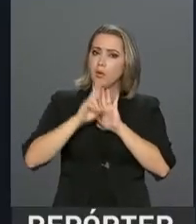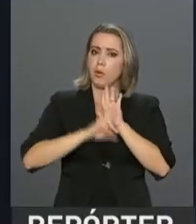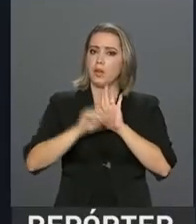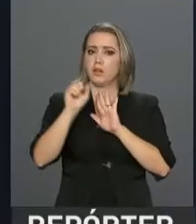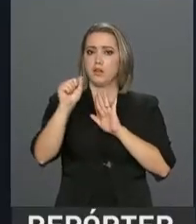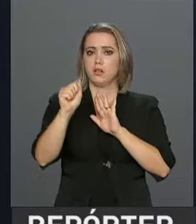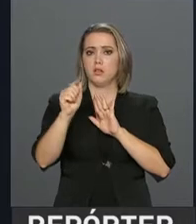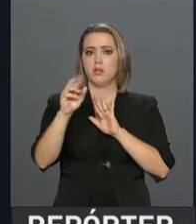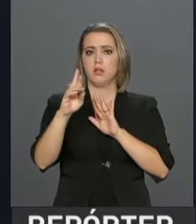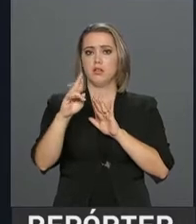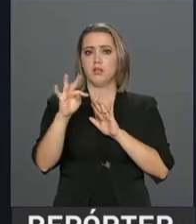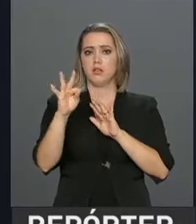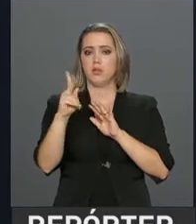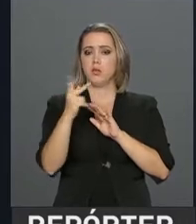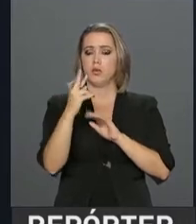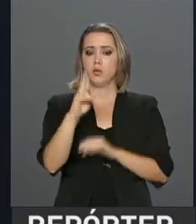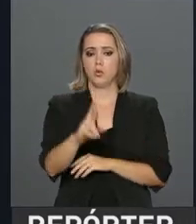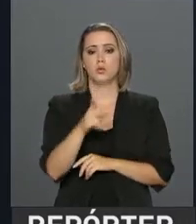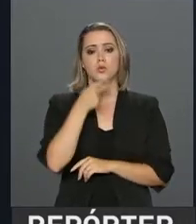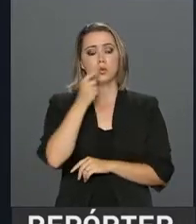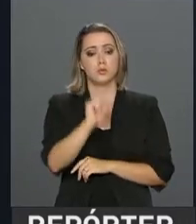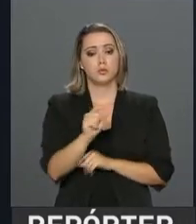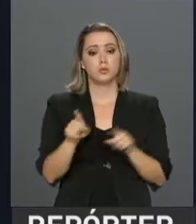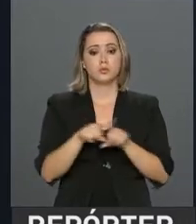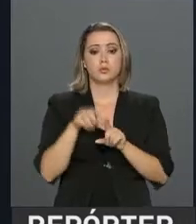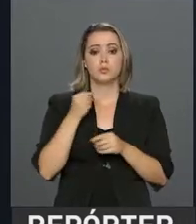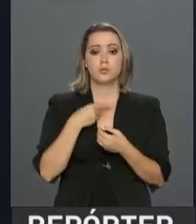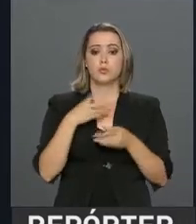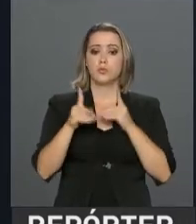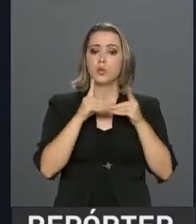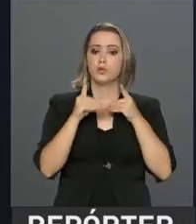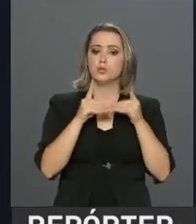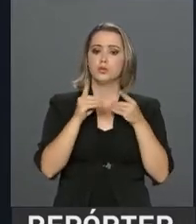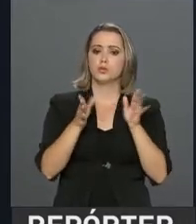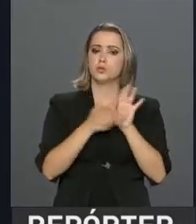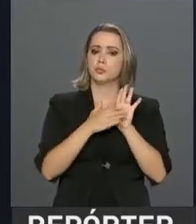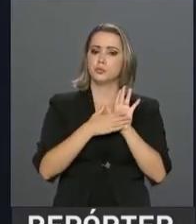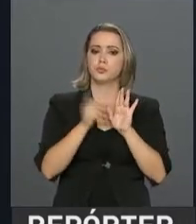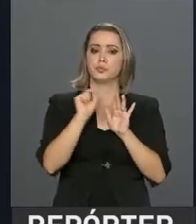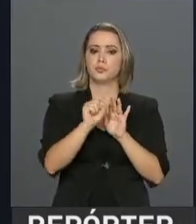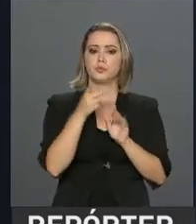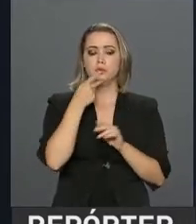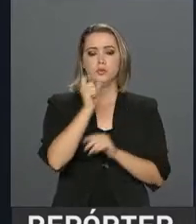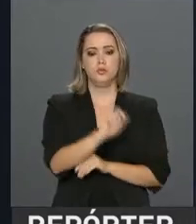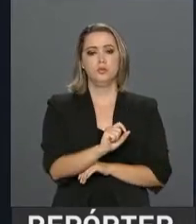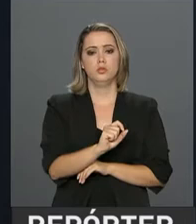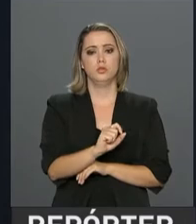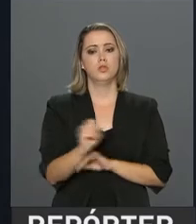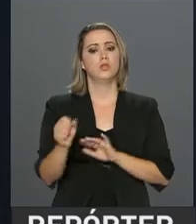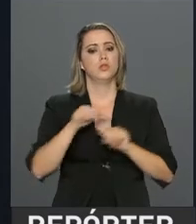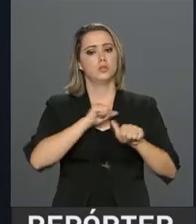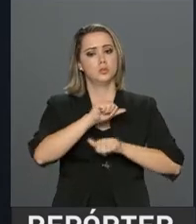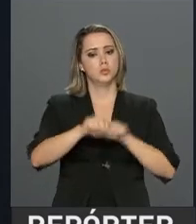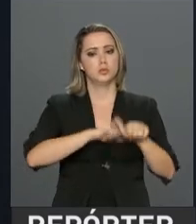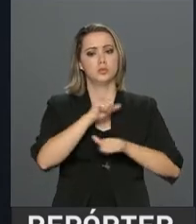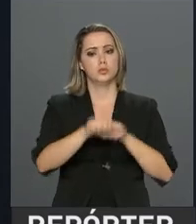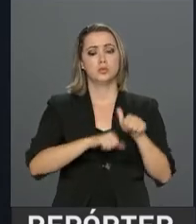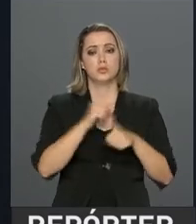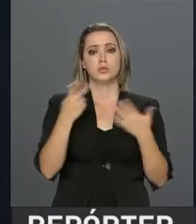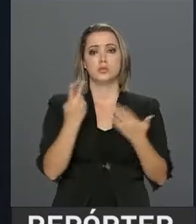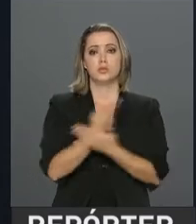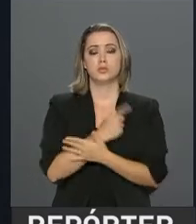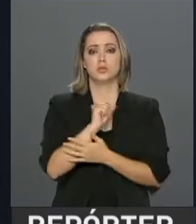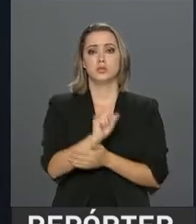Maia, relator da reforma na Comissão Especial da Câmara, que discute a proposta. Segundo o ministro, as alterações feitas no